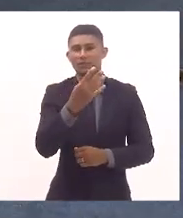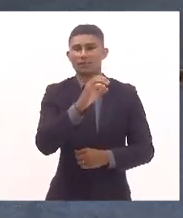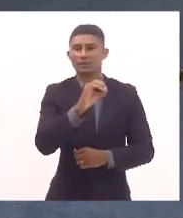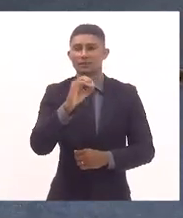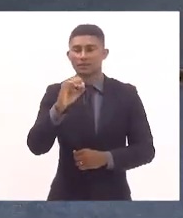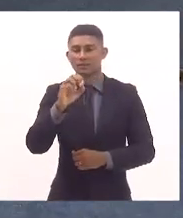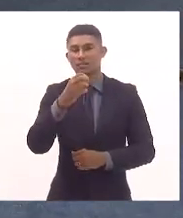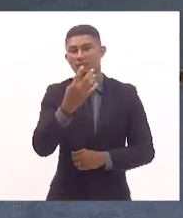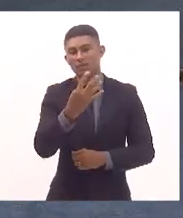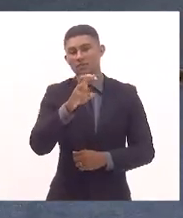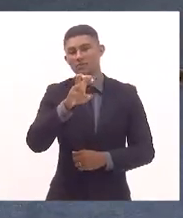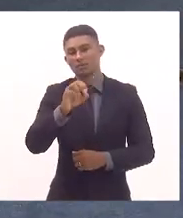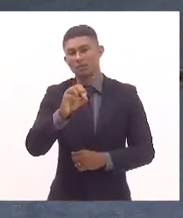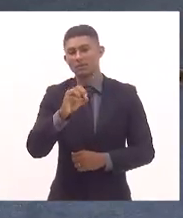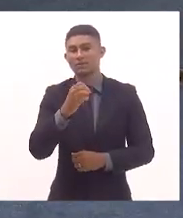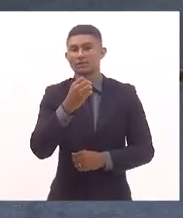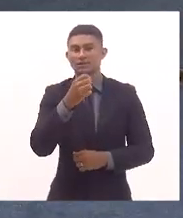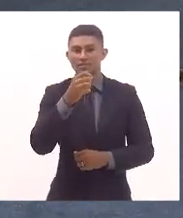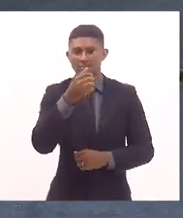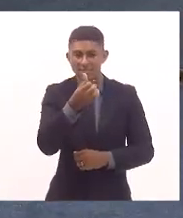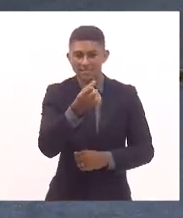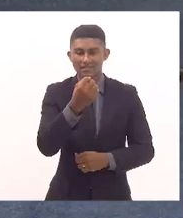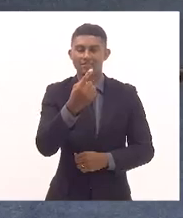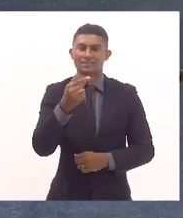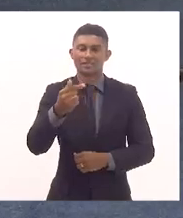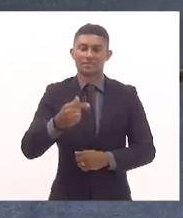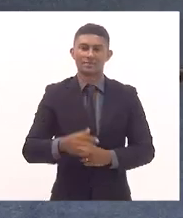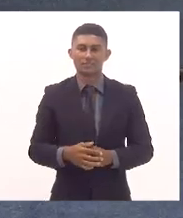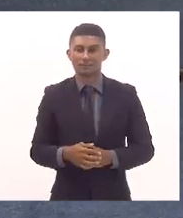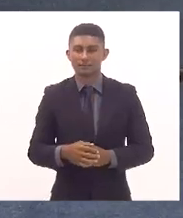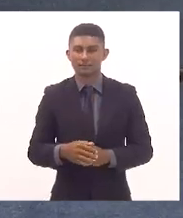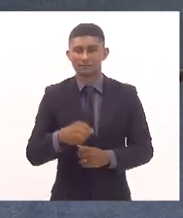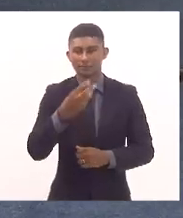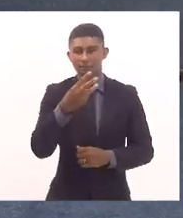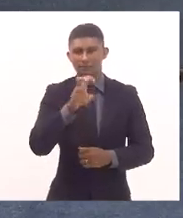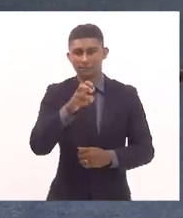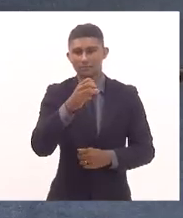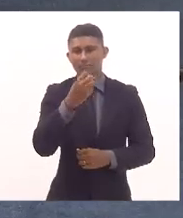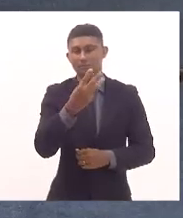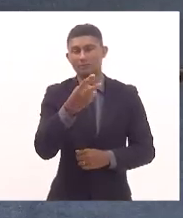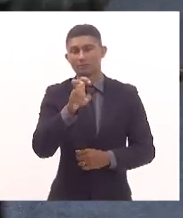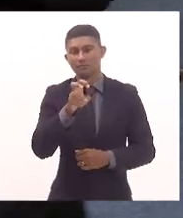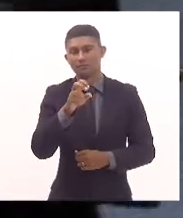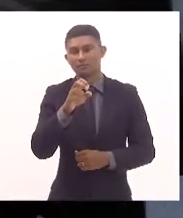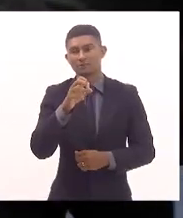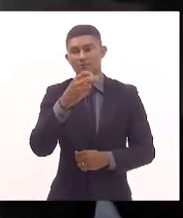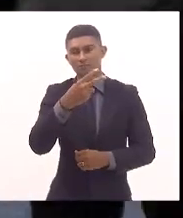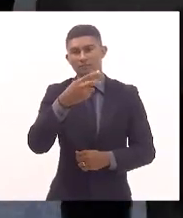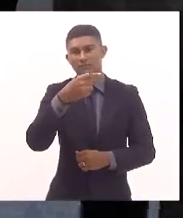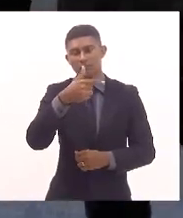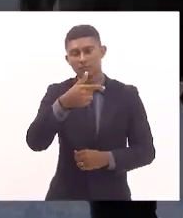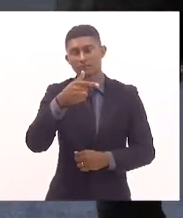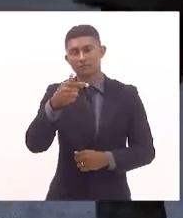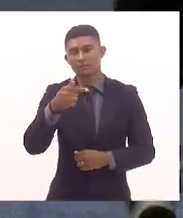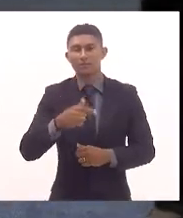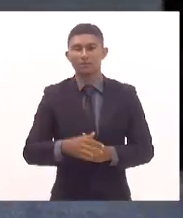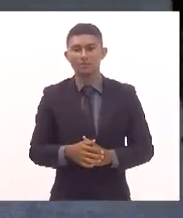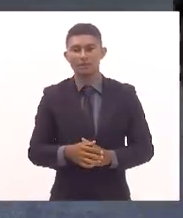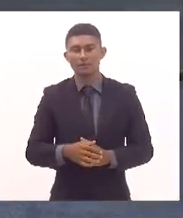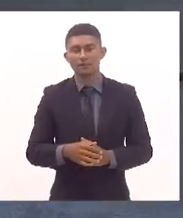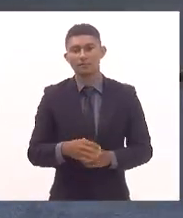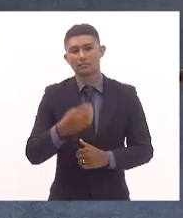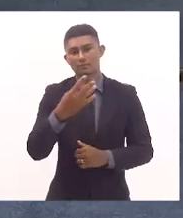450, 476, 617. Número 35, 36, 189, 272, 401, 402,